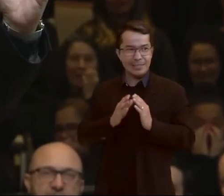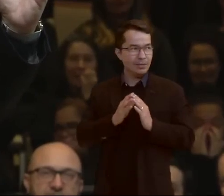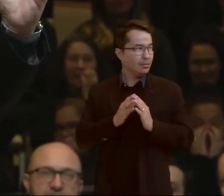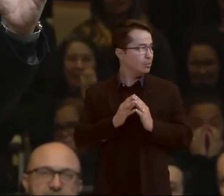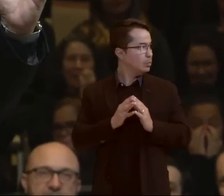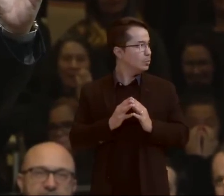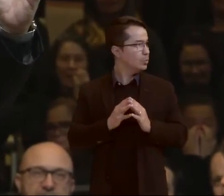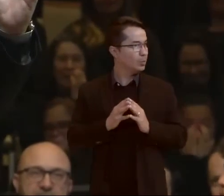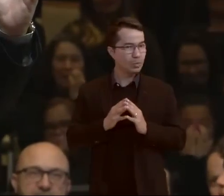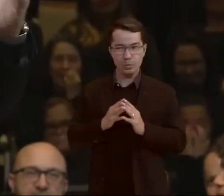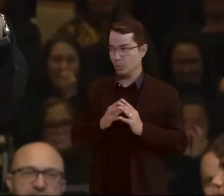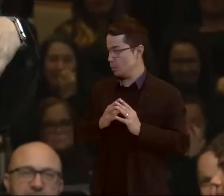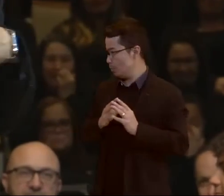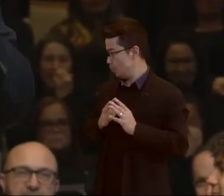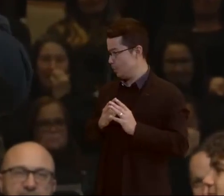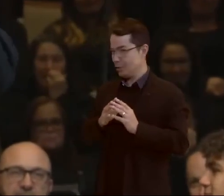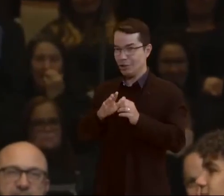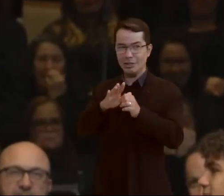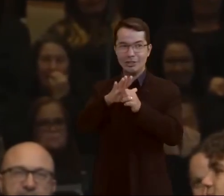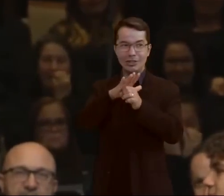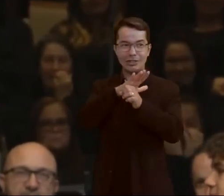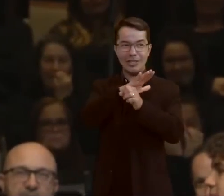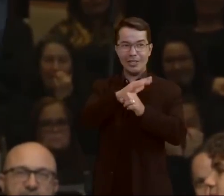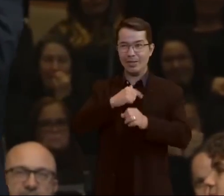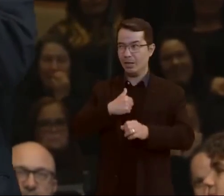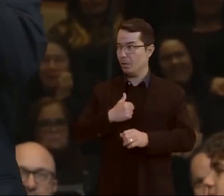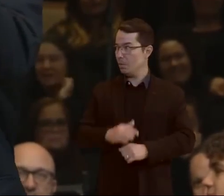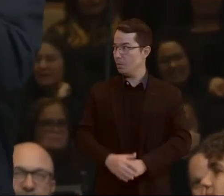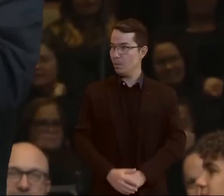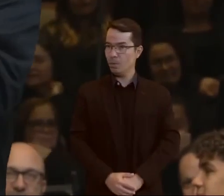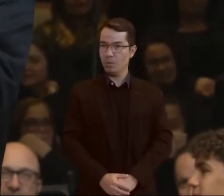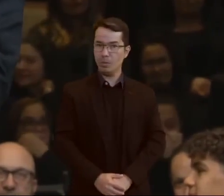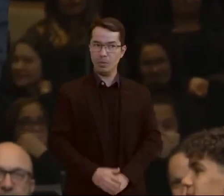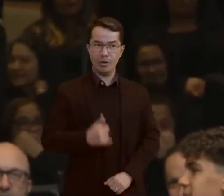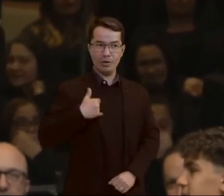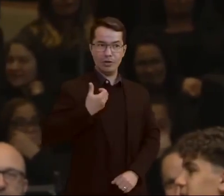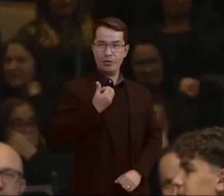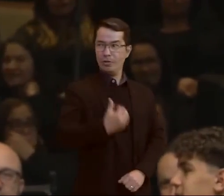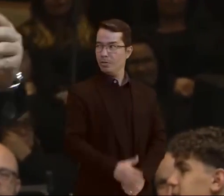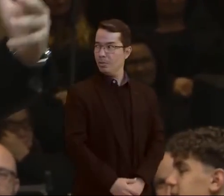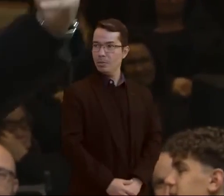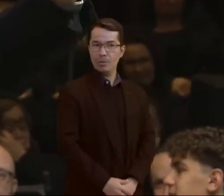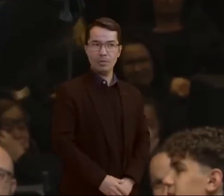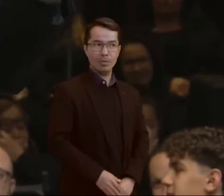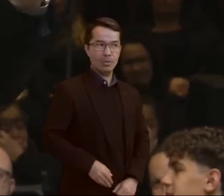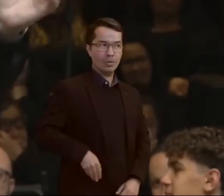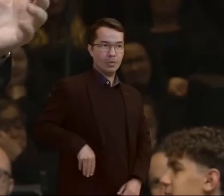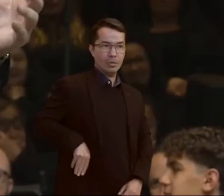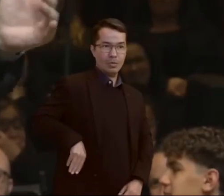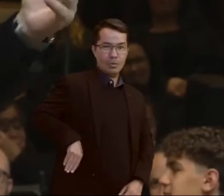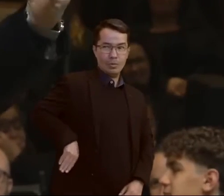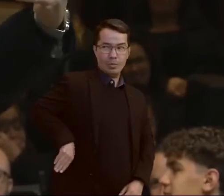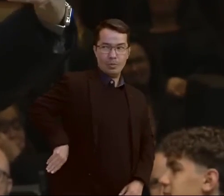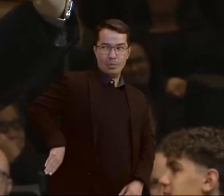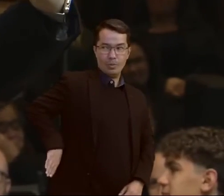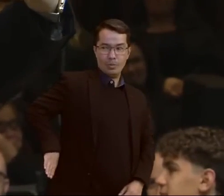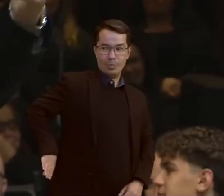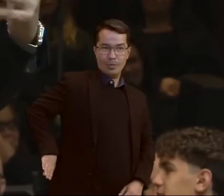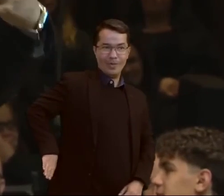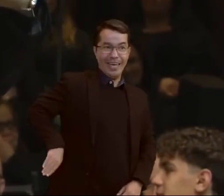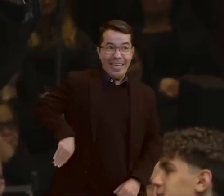coisa maravilhosa. E aí eu fui lá, me encostei no balcão, 6 anos assim, eu enfiei a minha